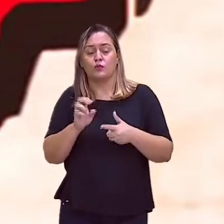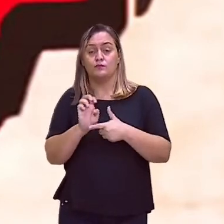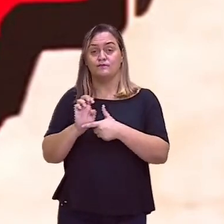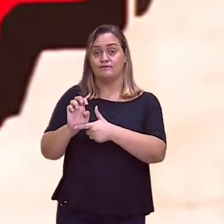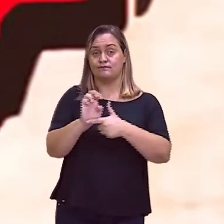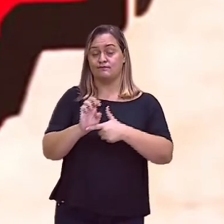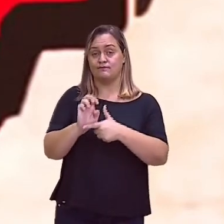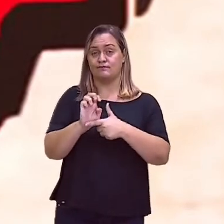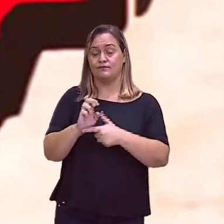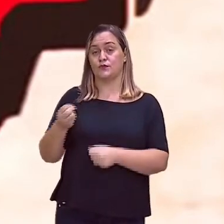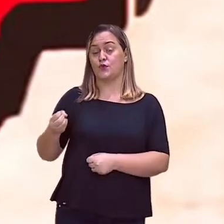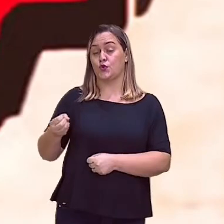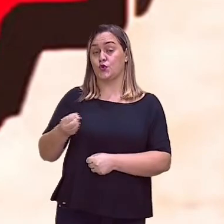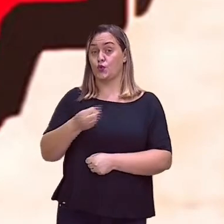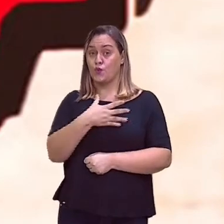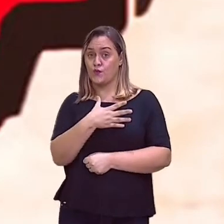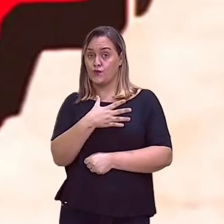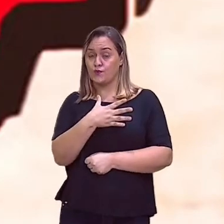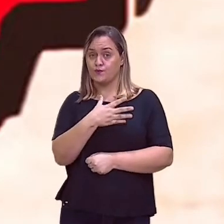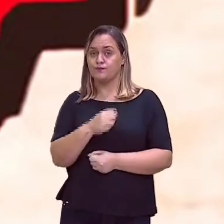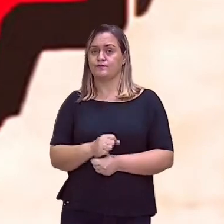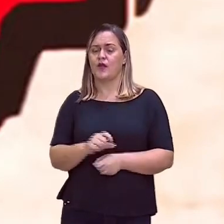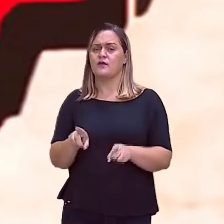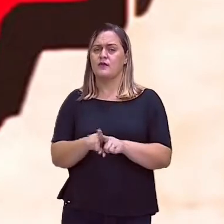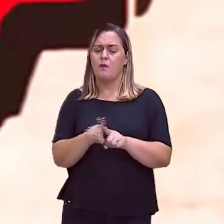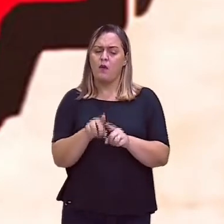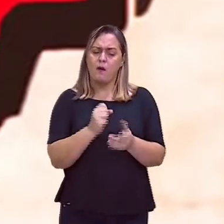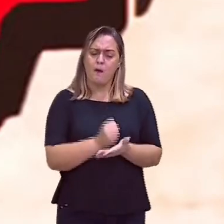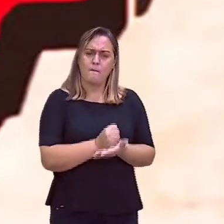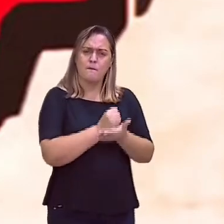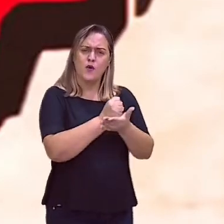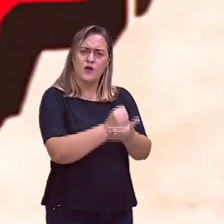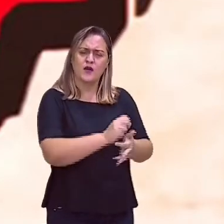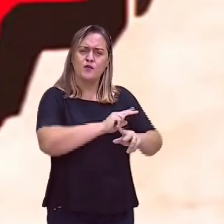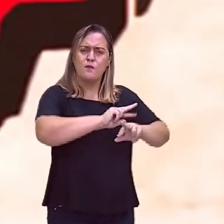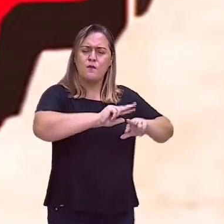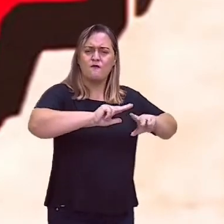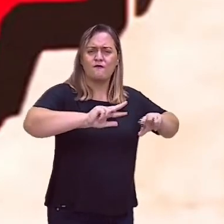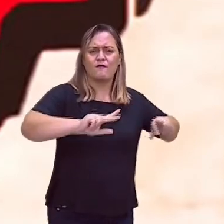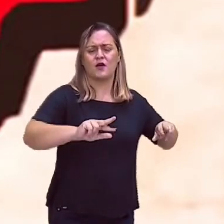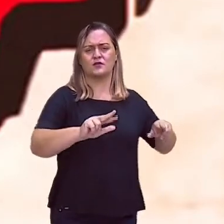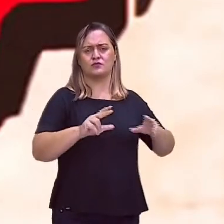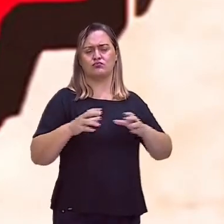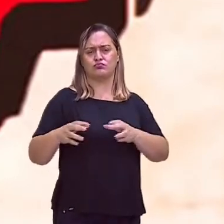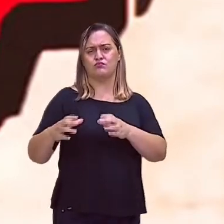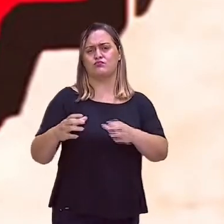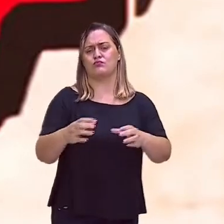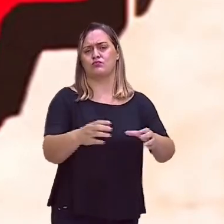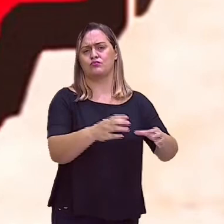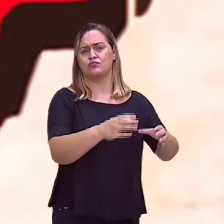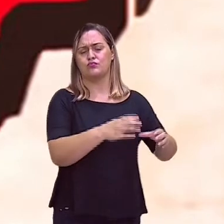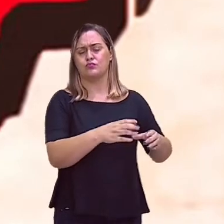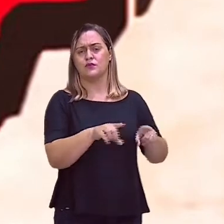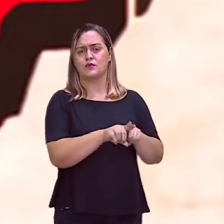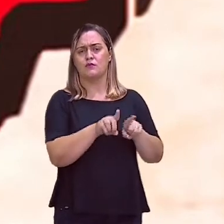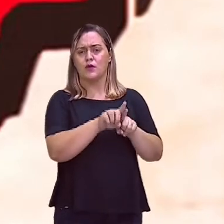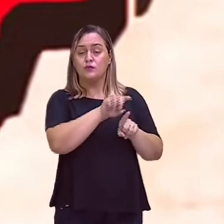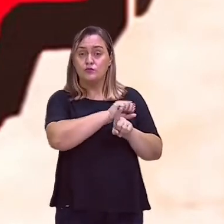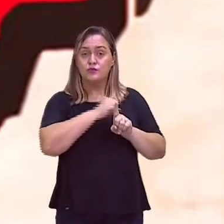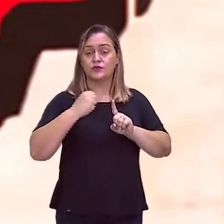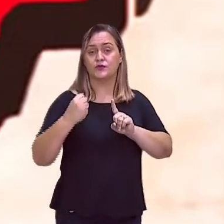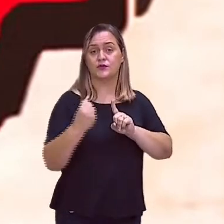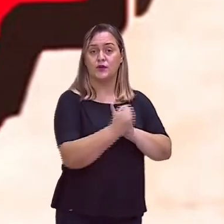que aconteceu no Brasil foi apoiado por muitos parlamentares e teve apoio crucial de elementos da sociedade civil